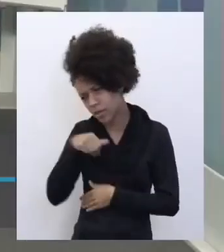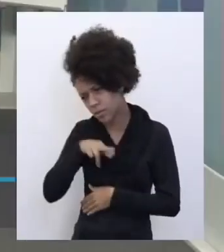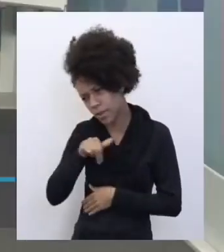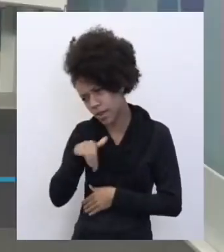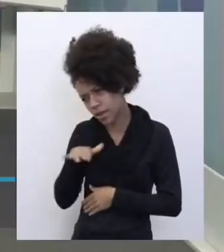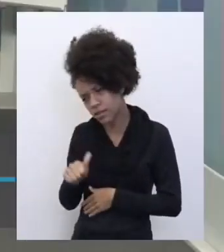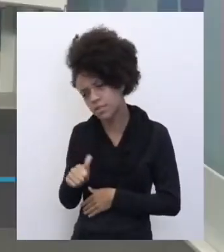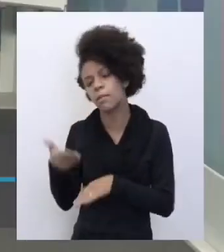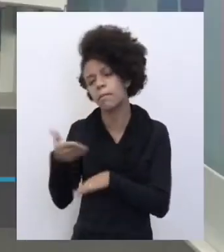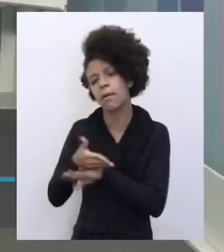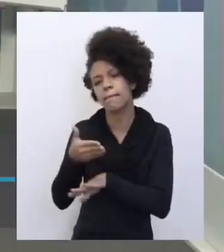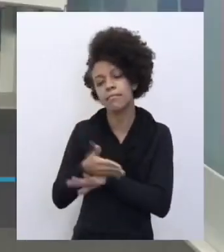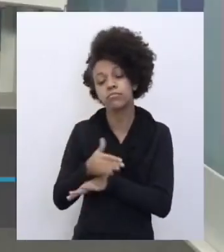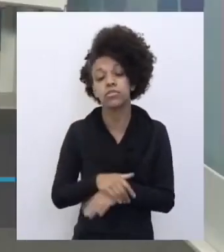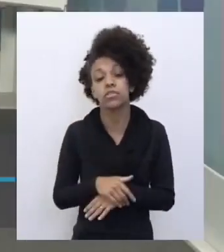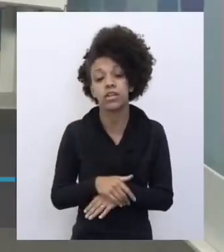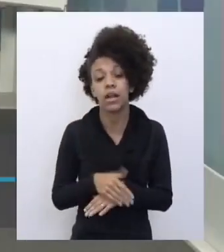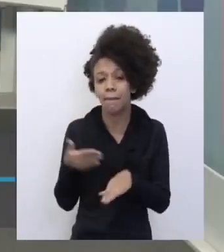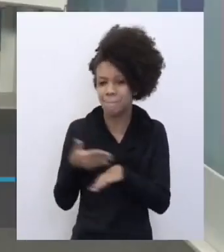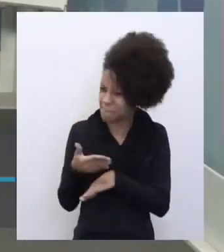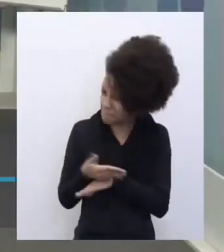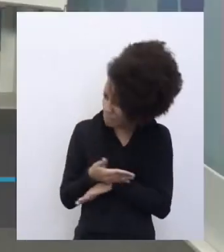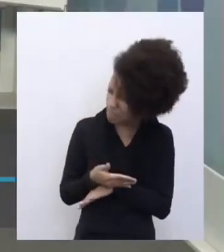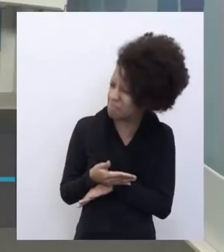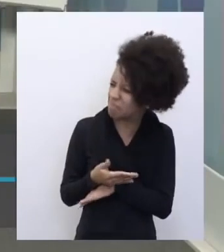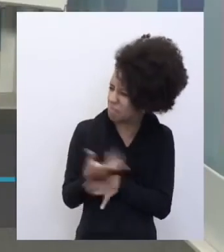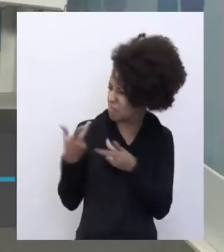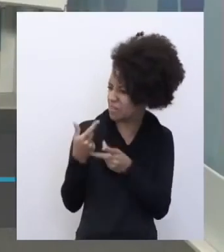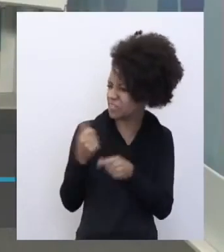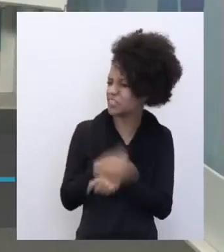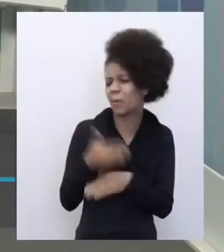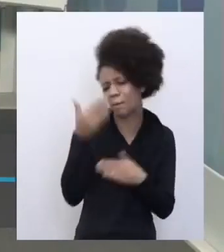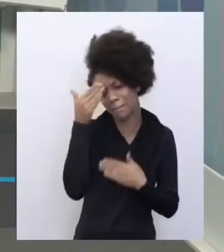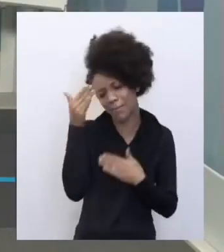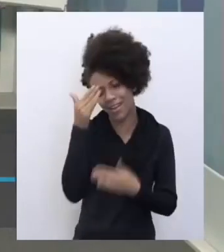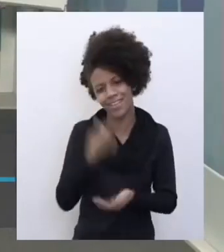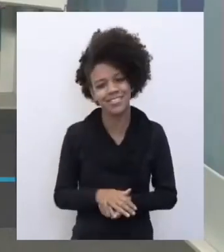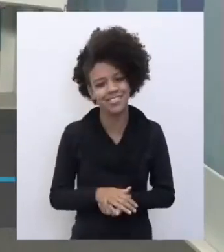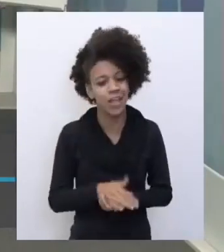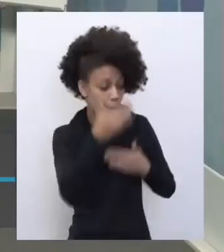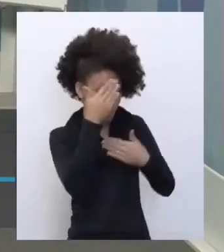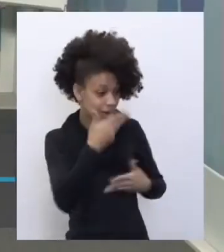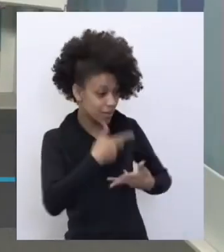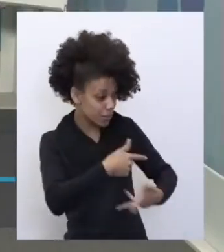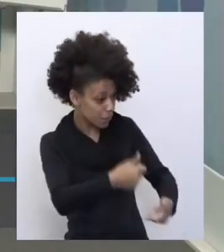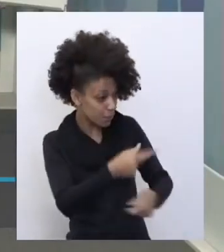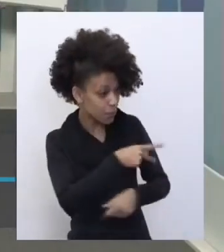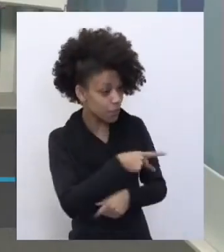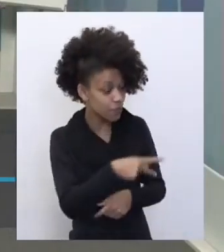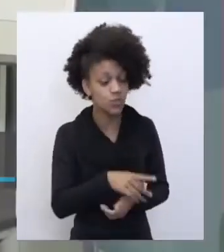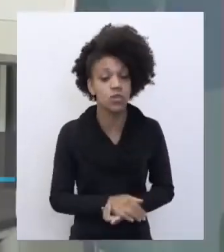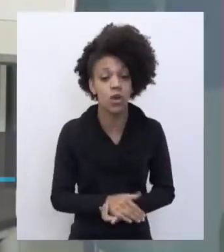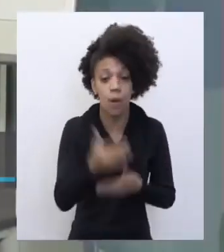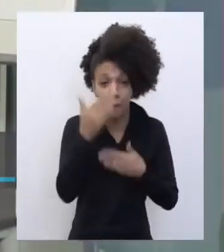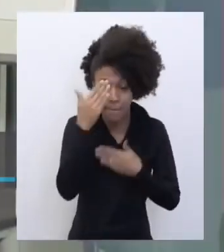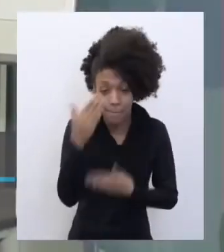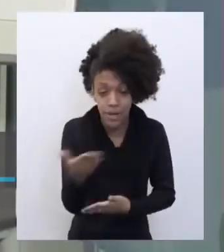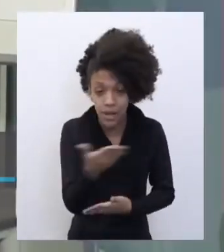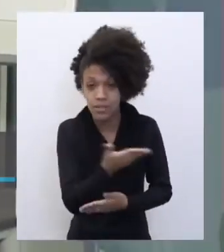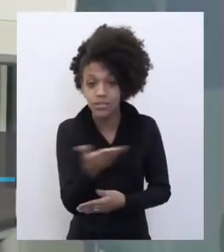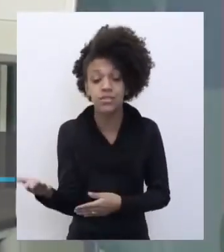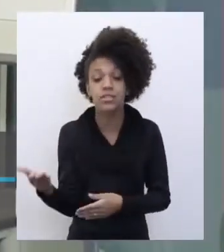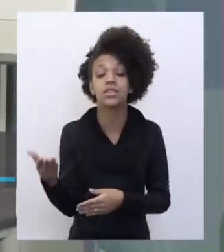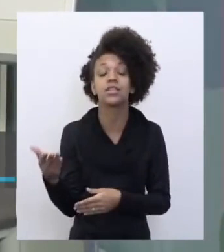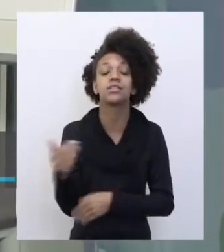Márcia, pela participação hoje. Participou bastante, muito obrigada mesmo. Muito obrigada pelo convite, professora. Obrigada a todos os alunos